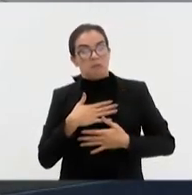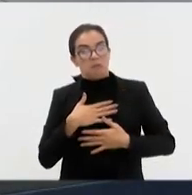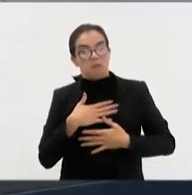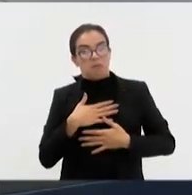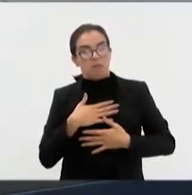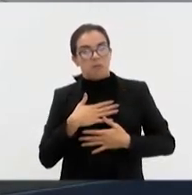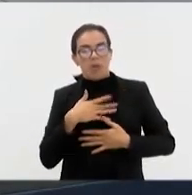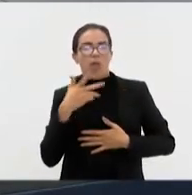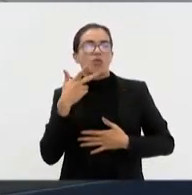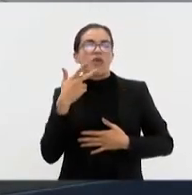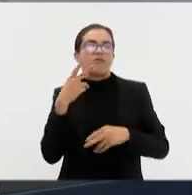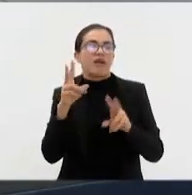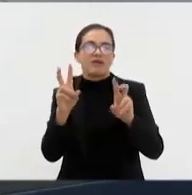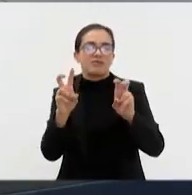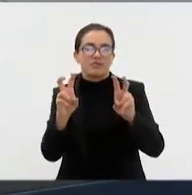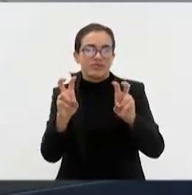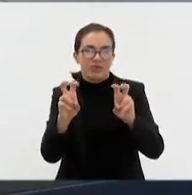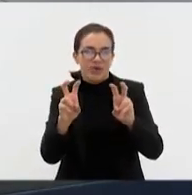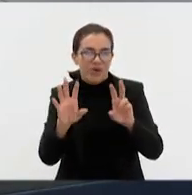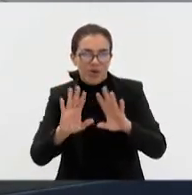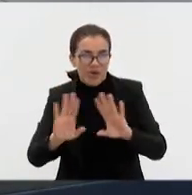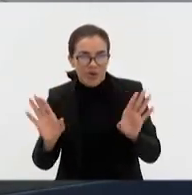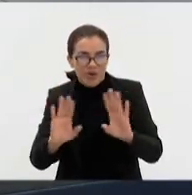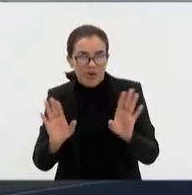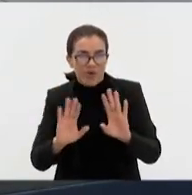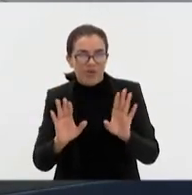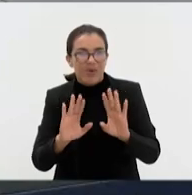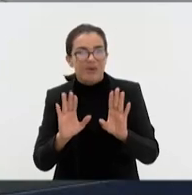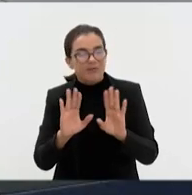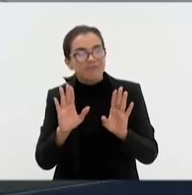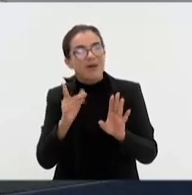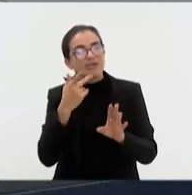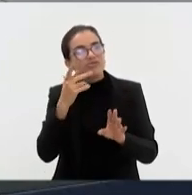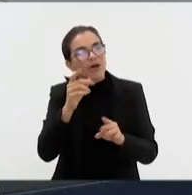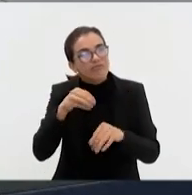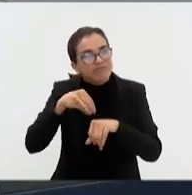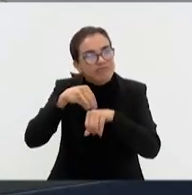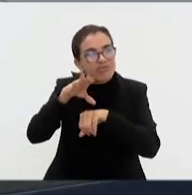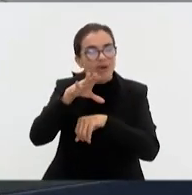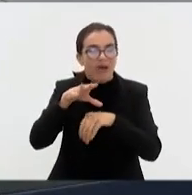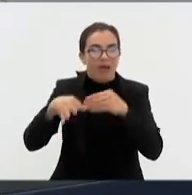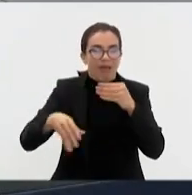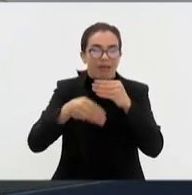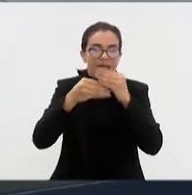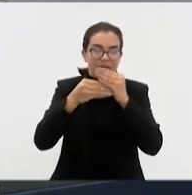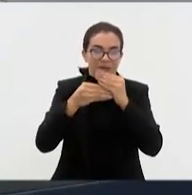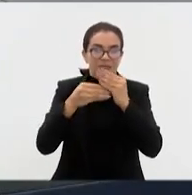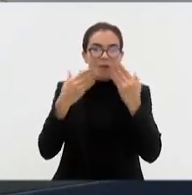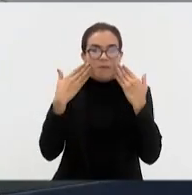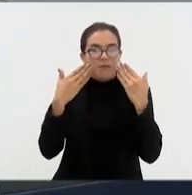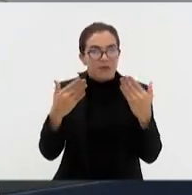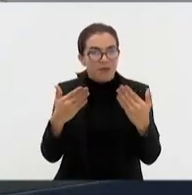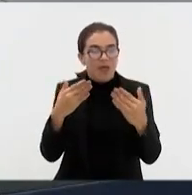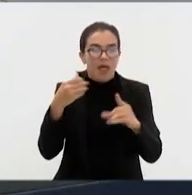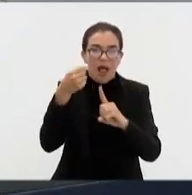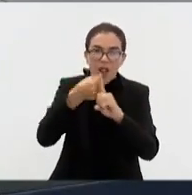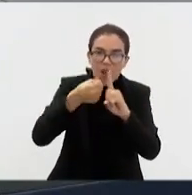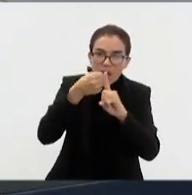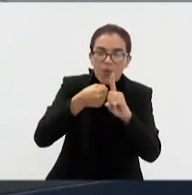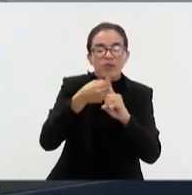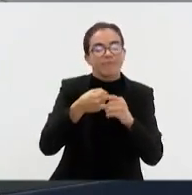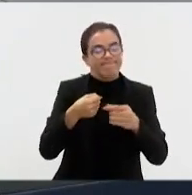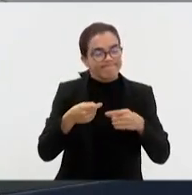Não ia entrar nem no tema em si do atendimento que a gente teve ontem, mas eu queria trazer esse dado só para expressar que a luta